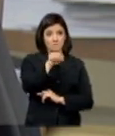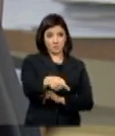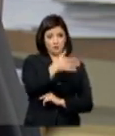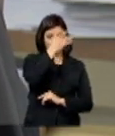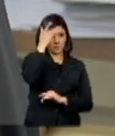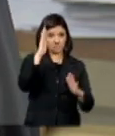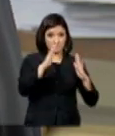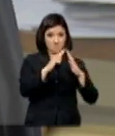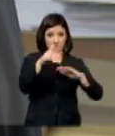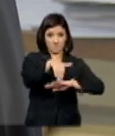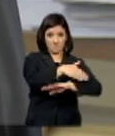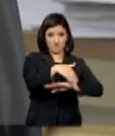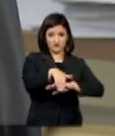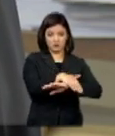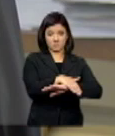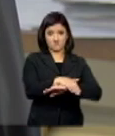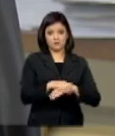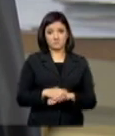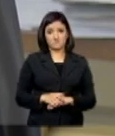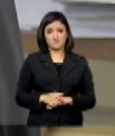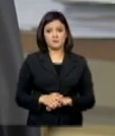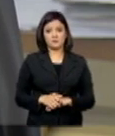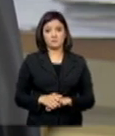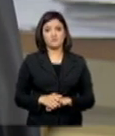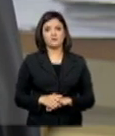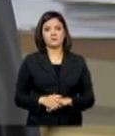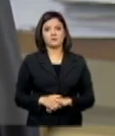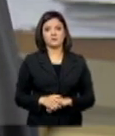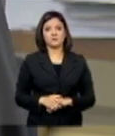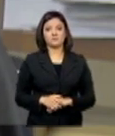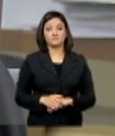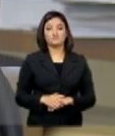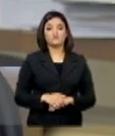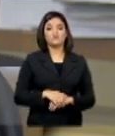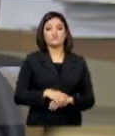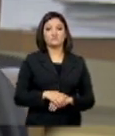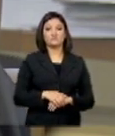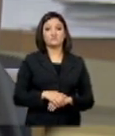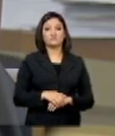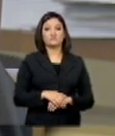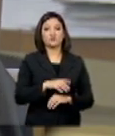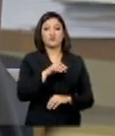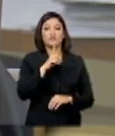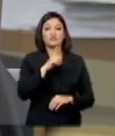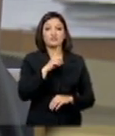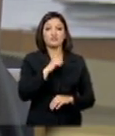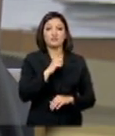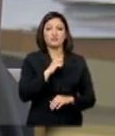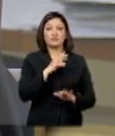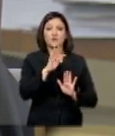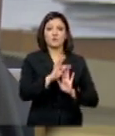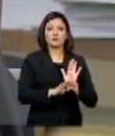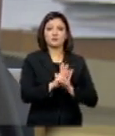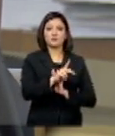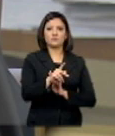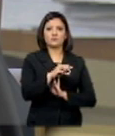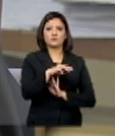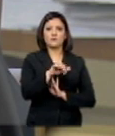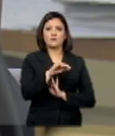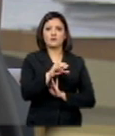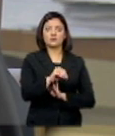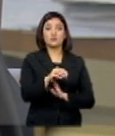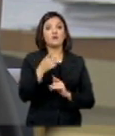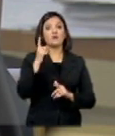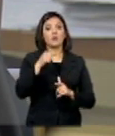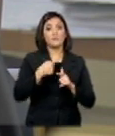escrevendo aqui artigo do professor mas o óleo problema dos direitos humano